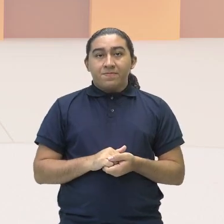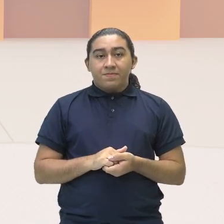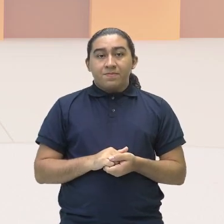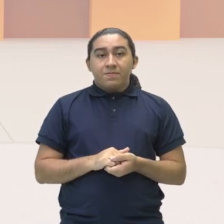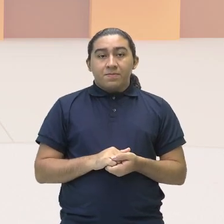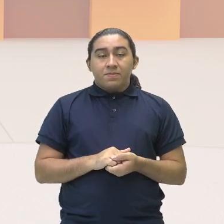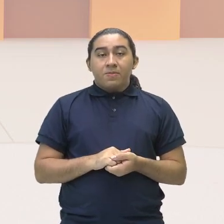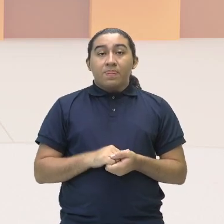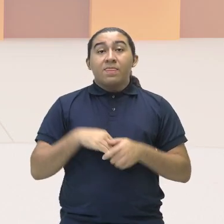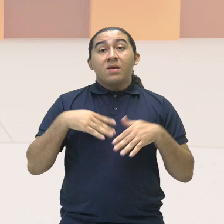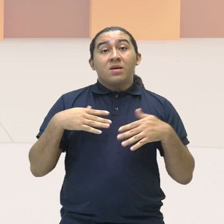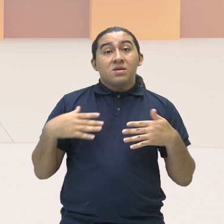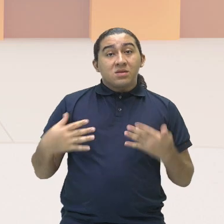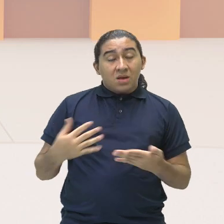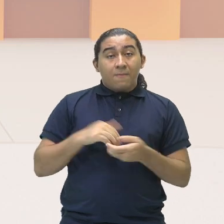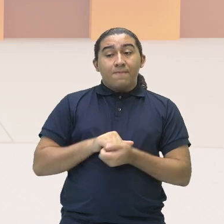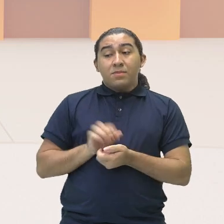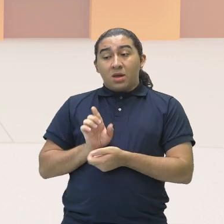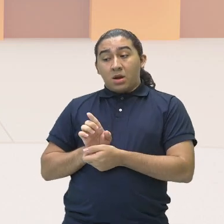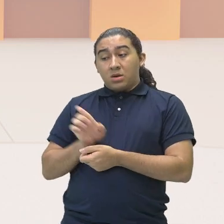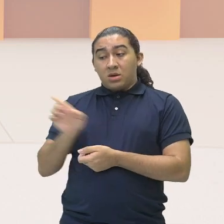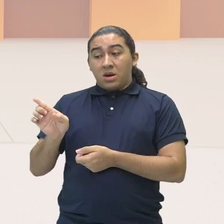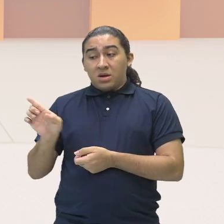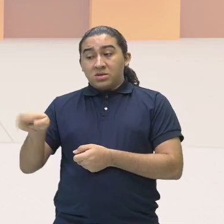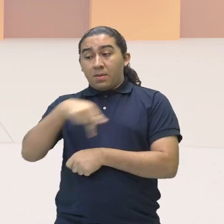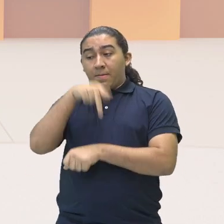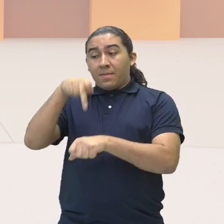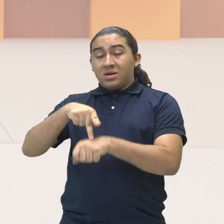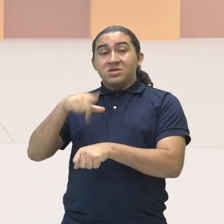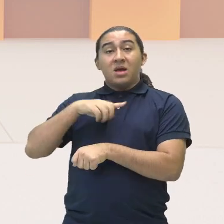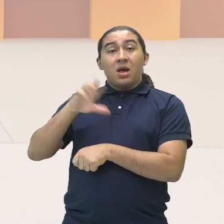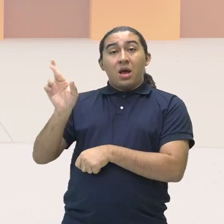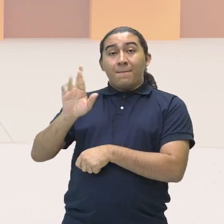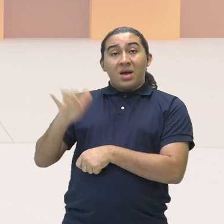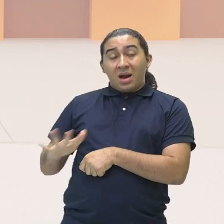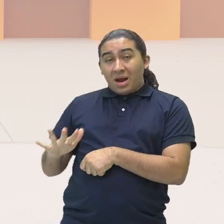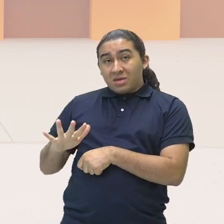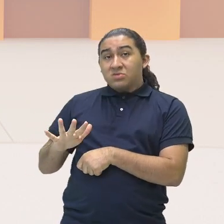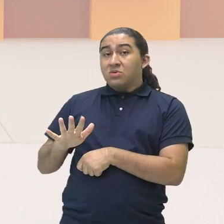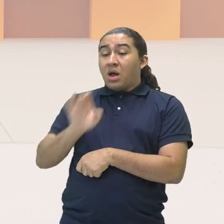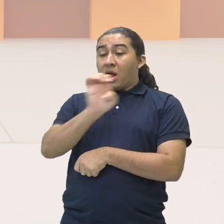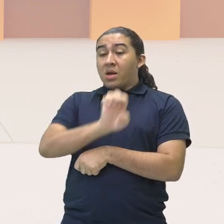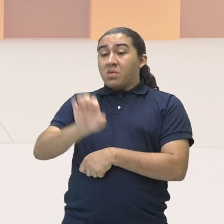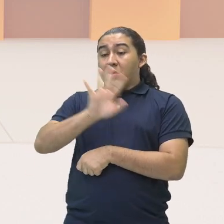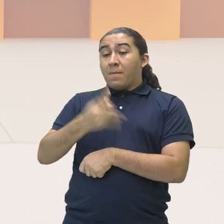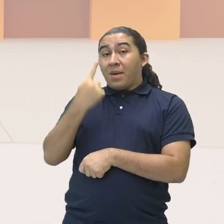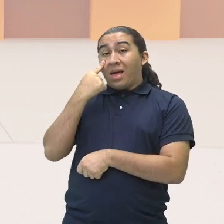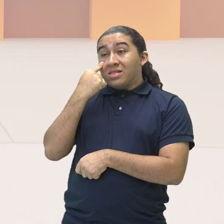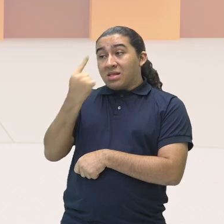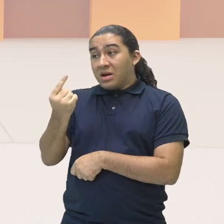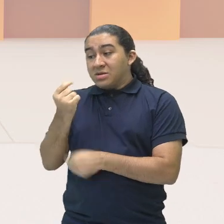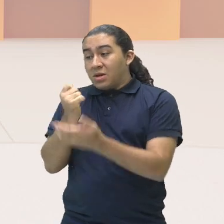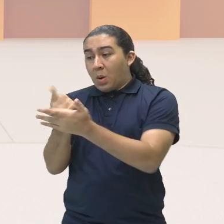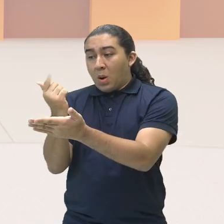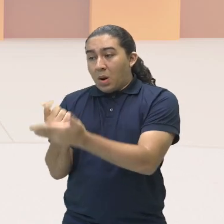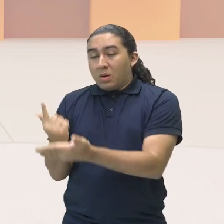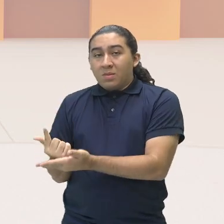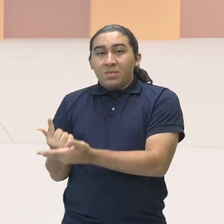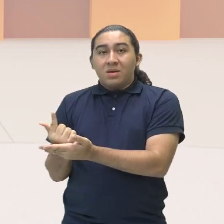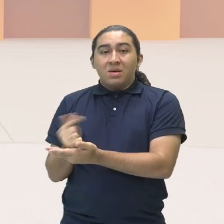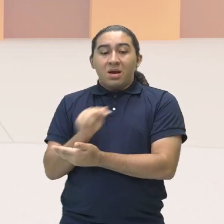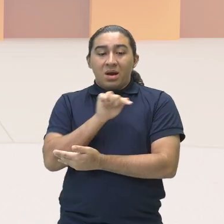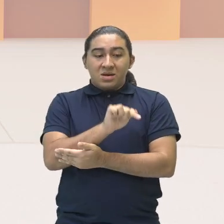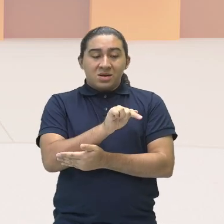larga escala no Caribe inundou o mercado europeu, causando uma queda nos preços